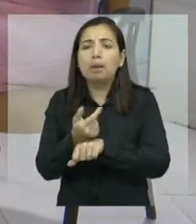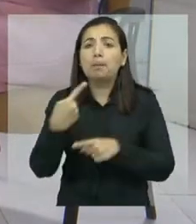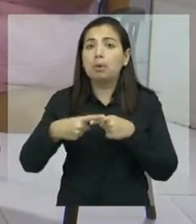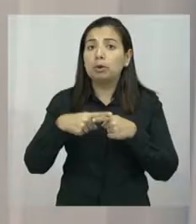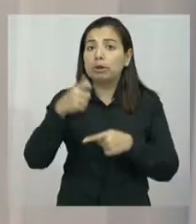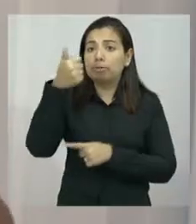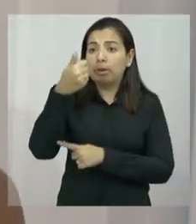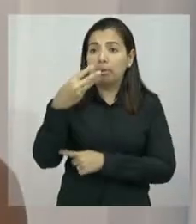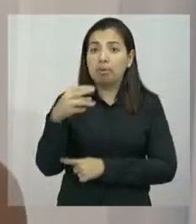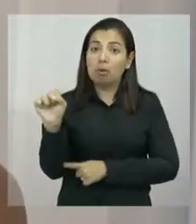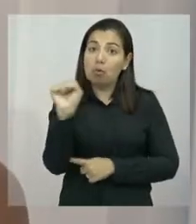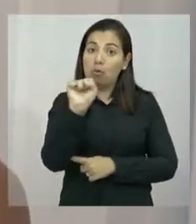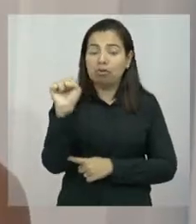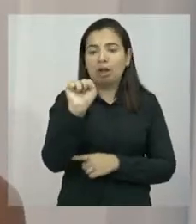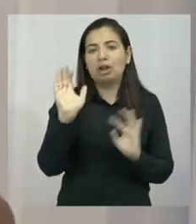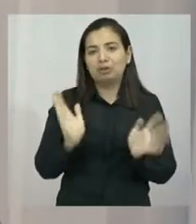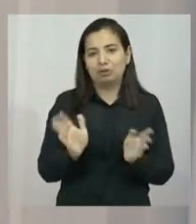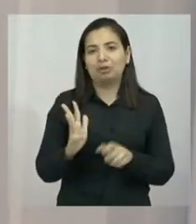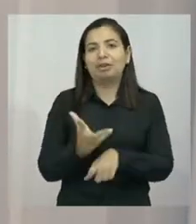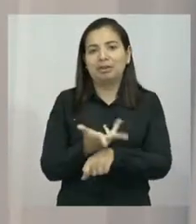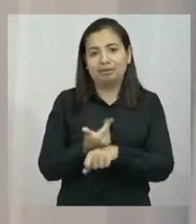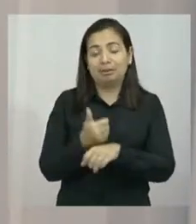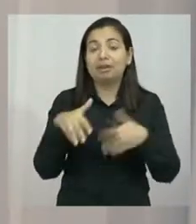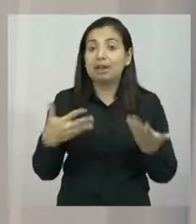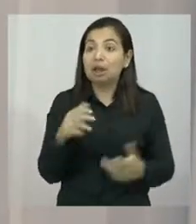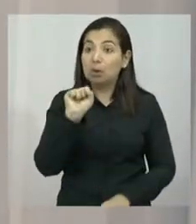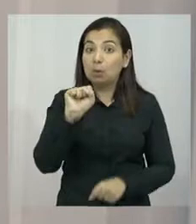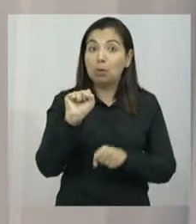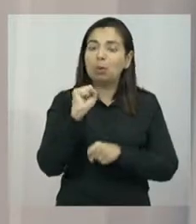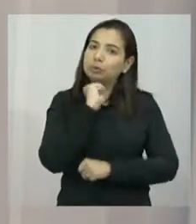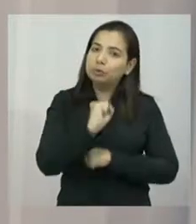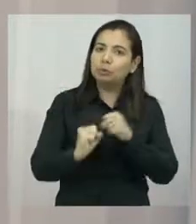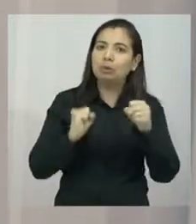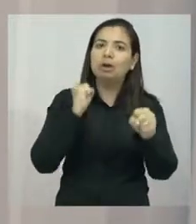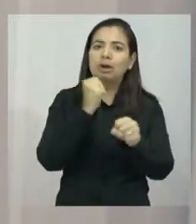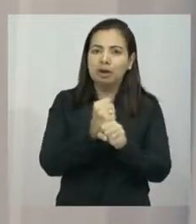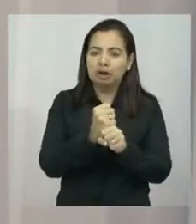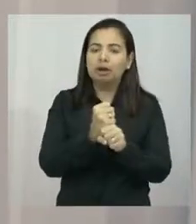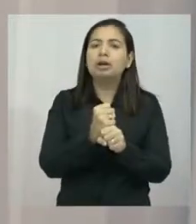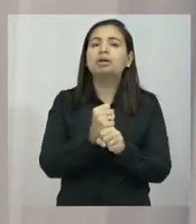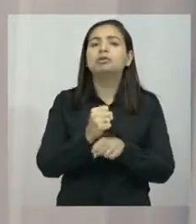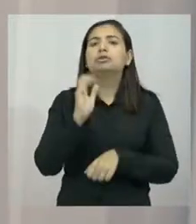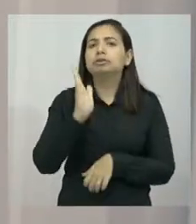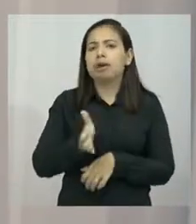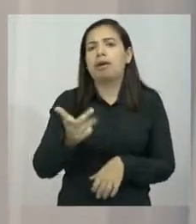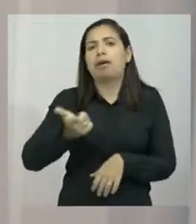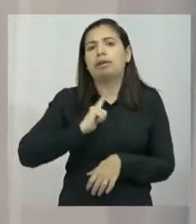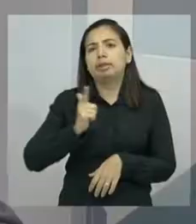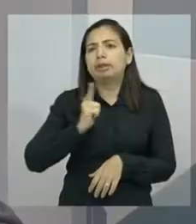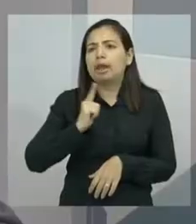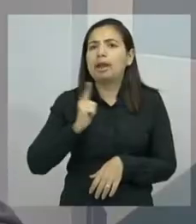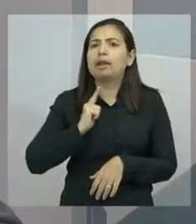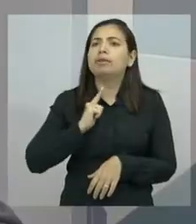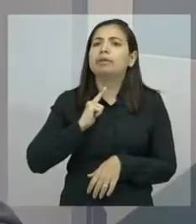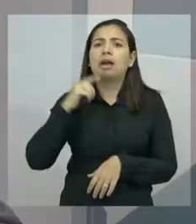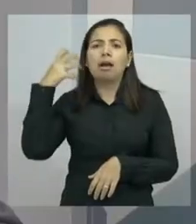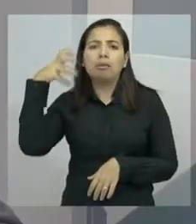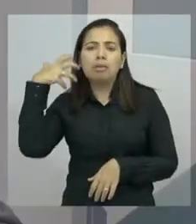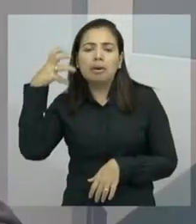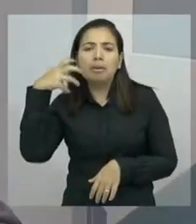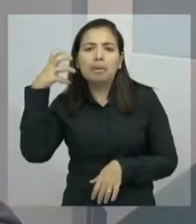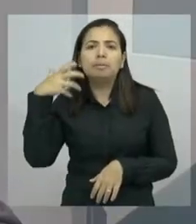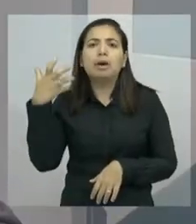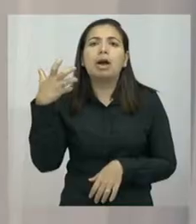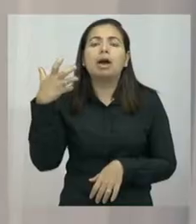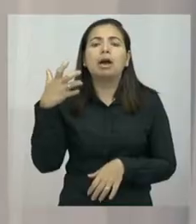8ª. Então, durante esses 8 anos, nós estivemos trazendo artistas gospel para estar celebrando